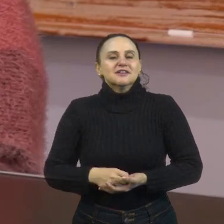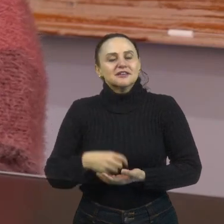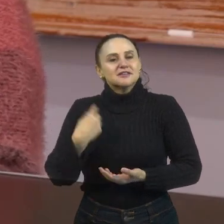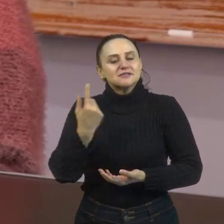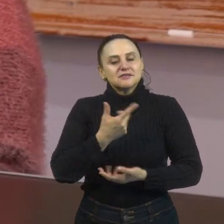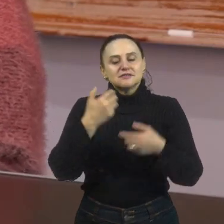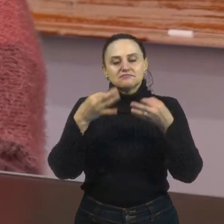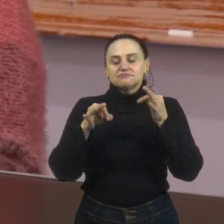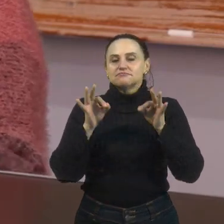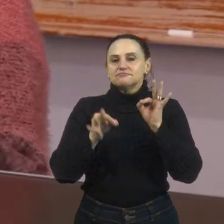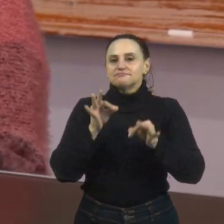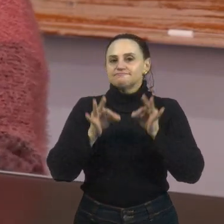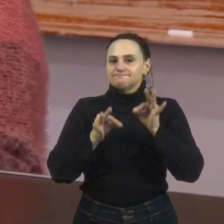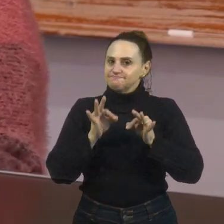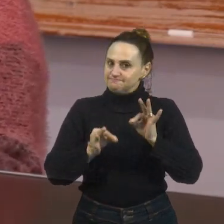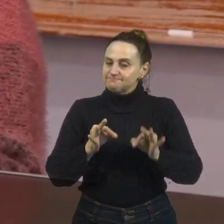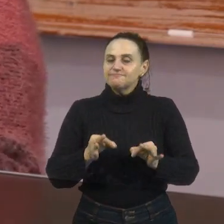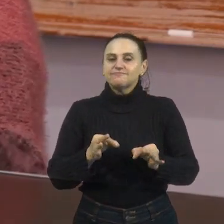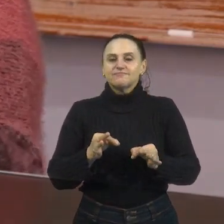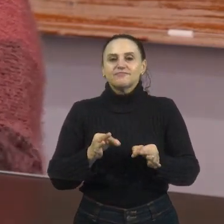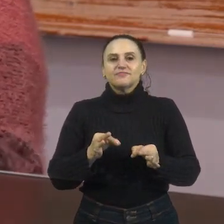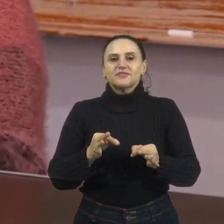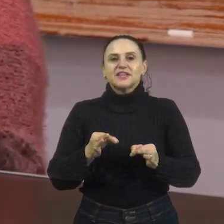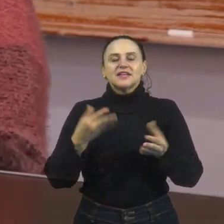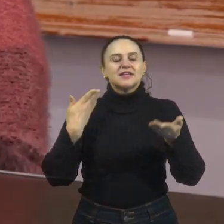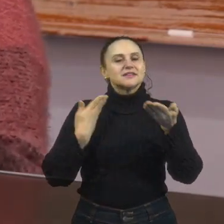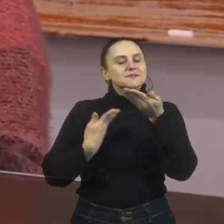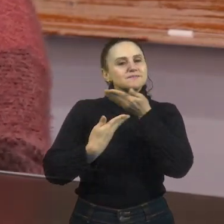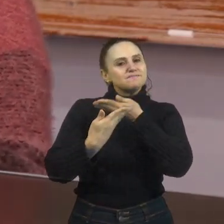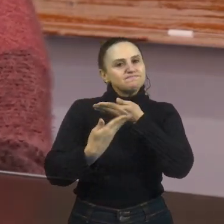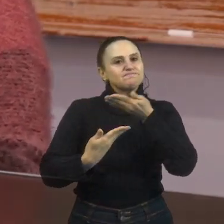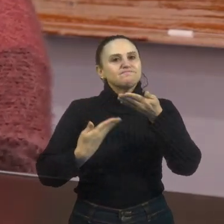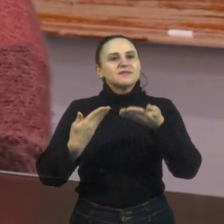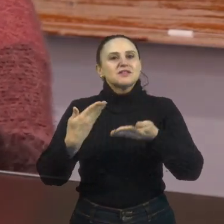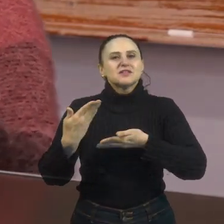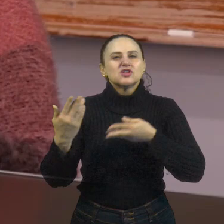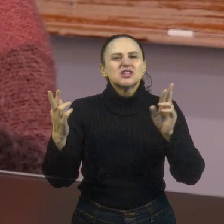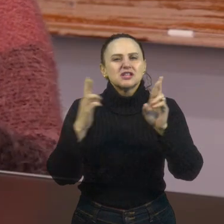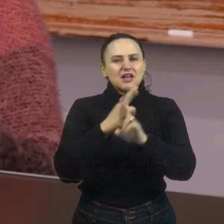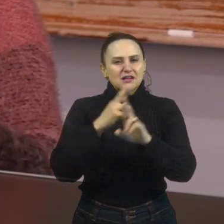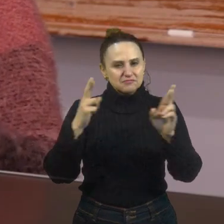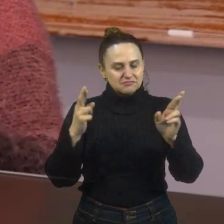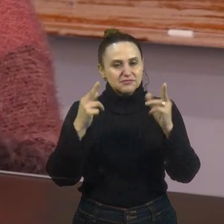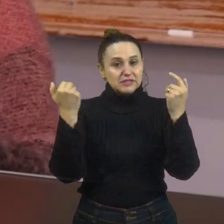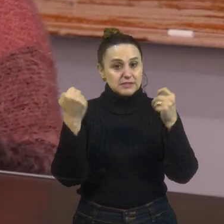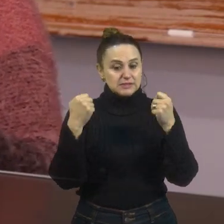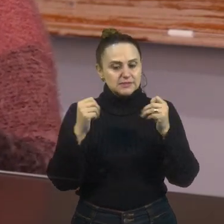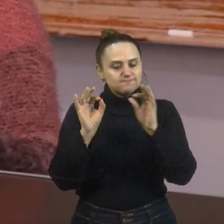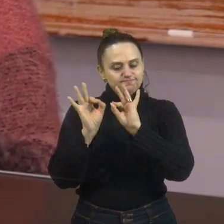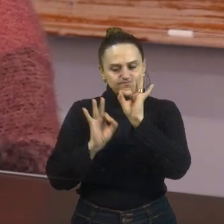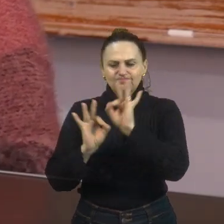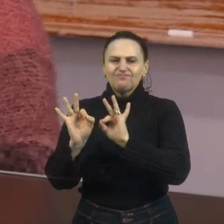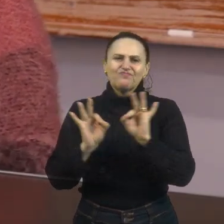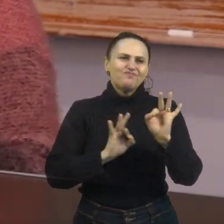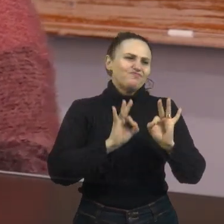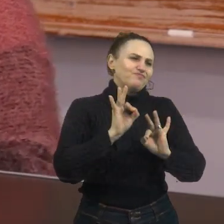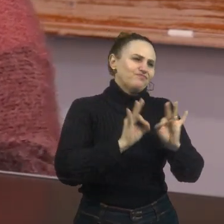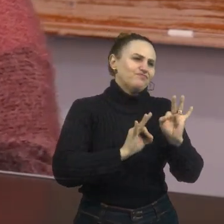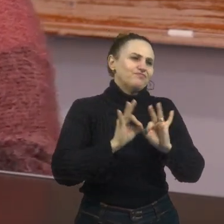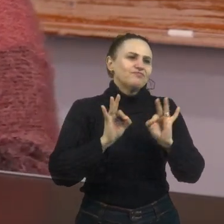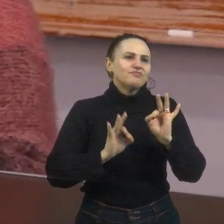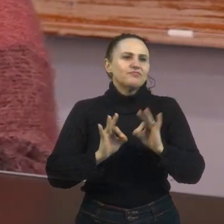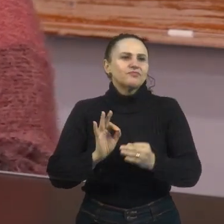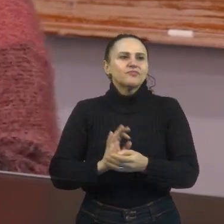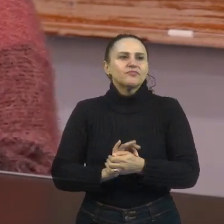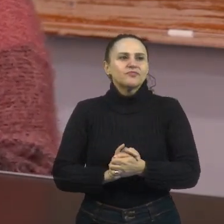nossa relação, né, e as mediações que a gente estabelece têm que estar muito bem organizadas e